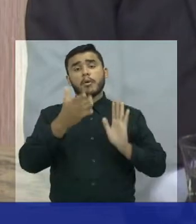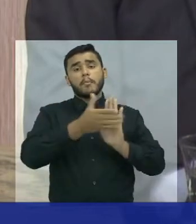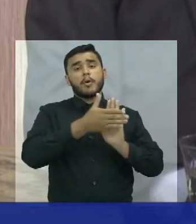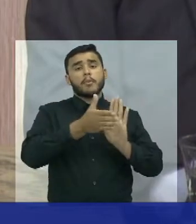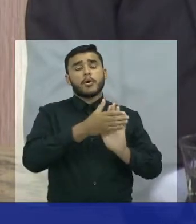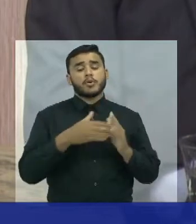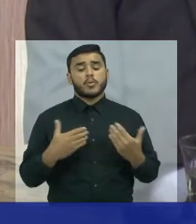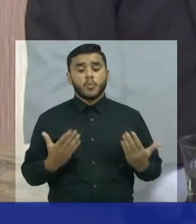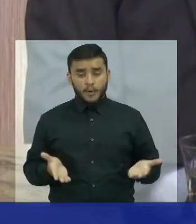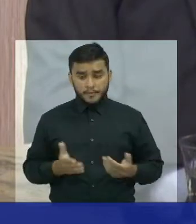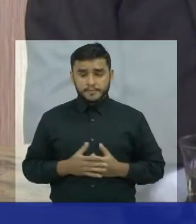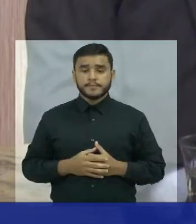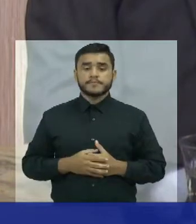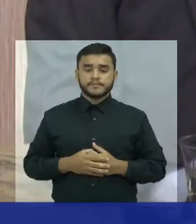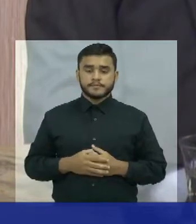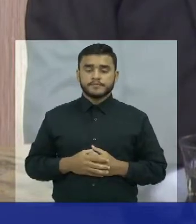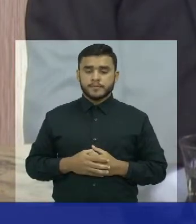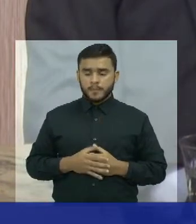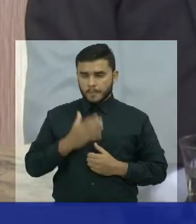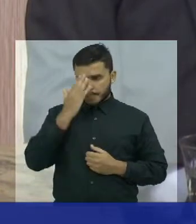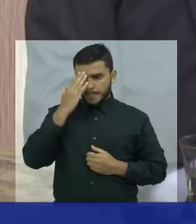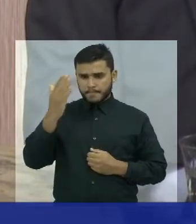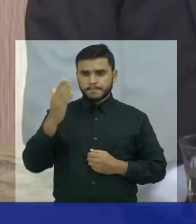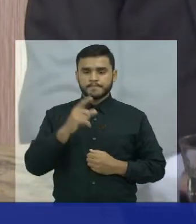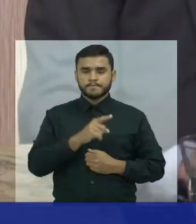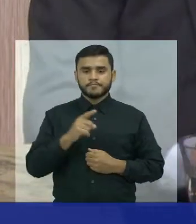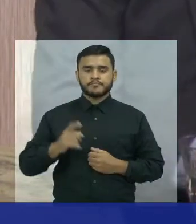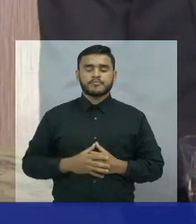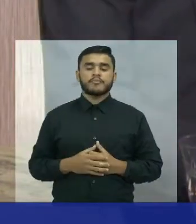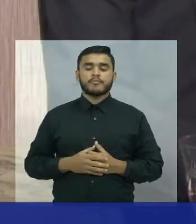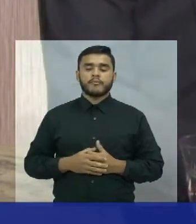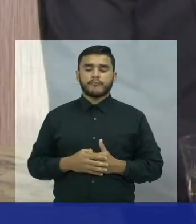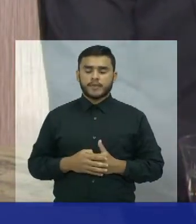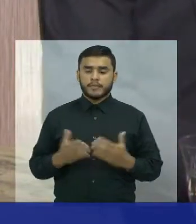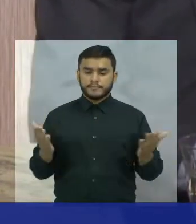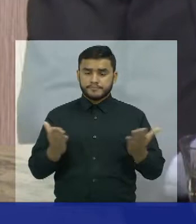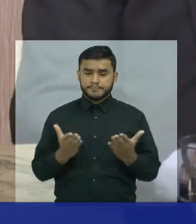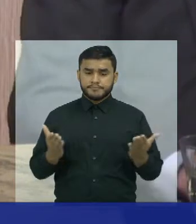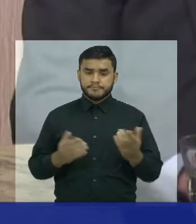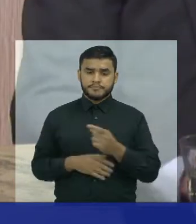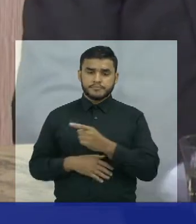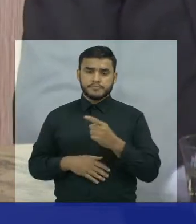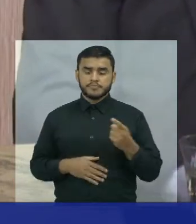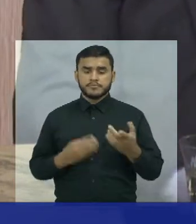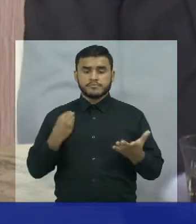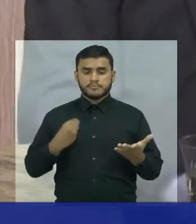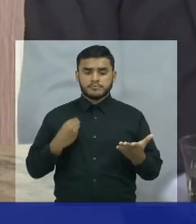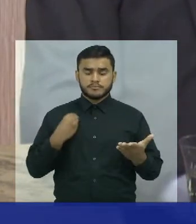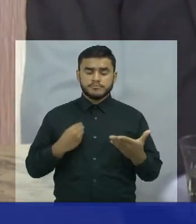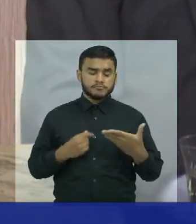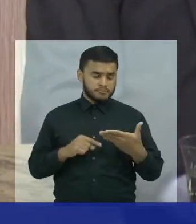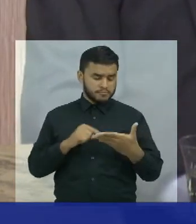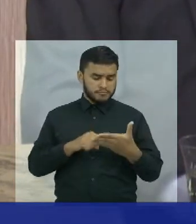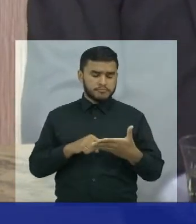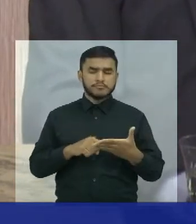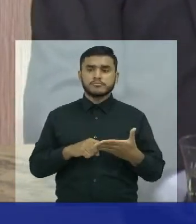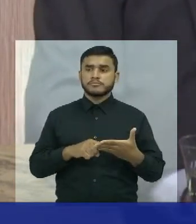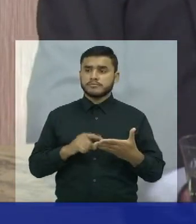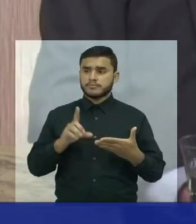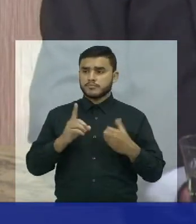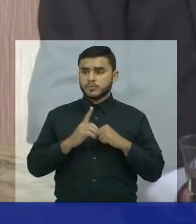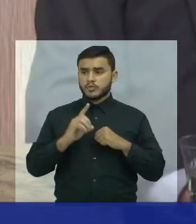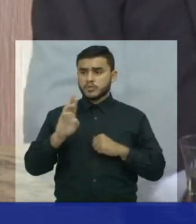certo? Obrigado pela atenção. Quero aqui registrar a presença do doutor